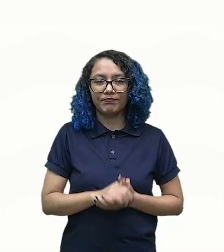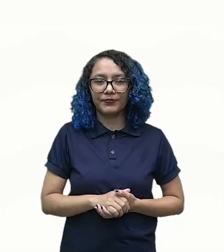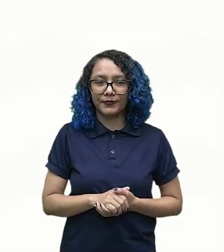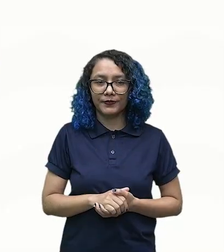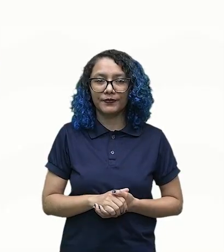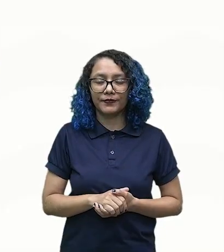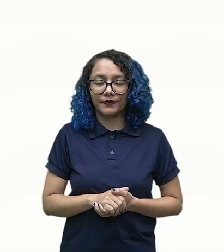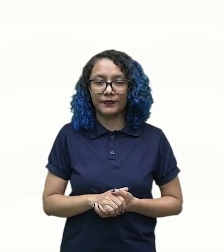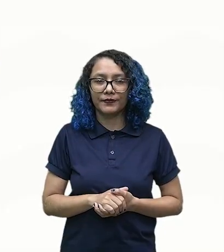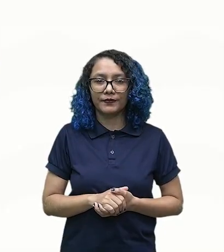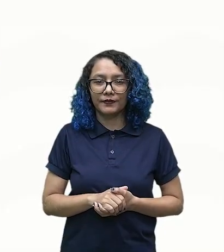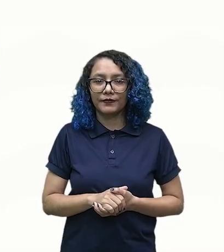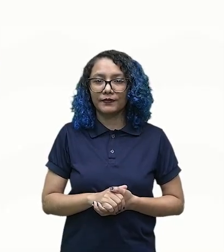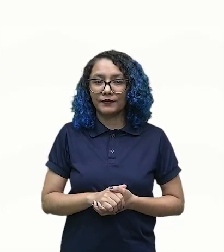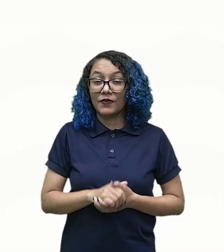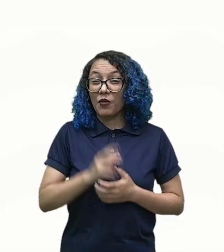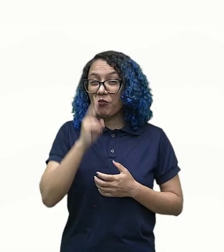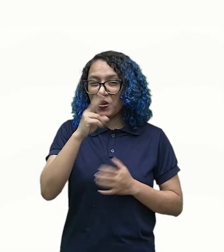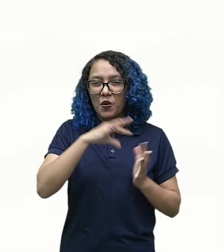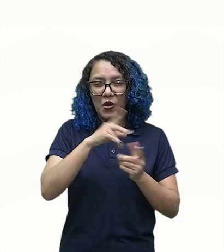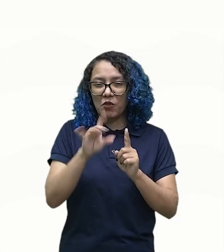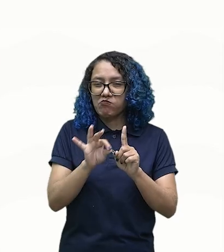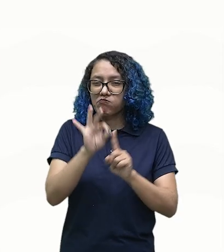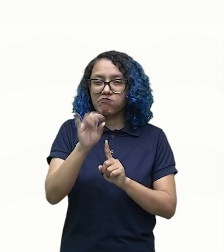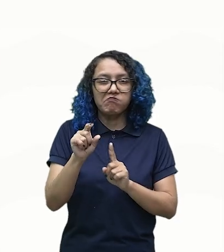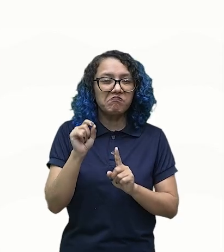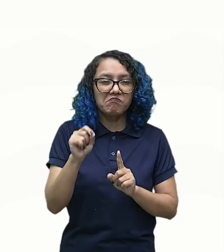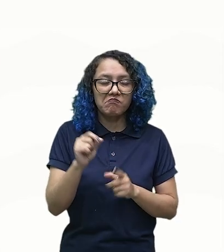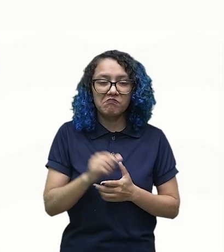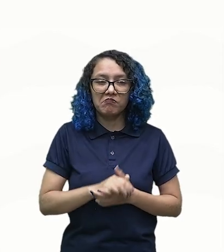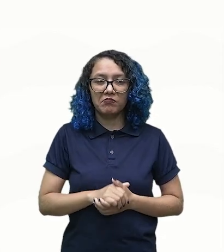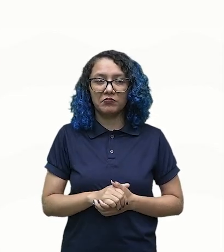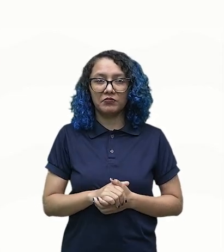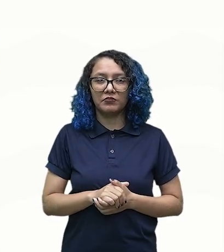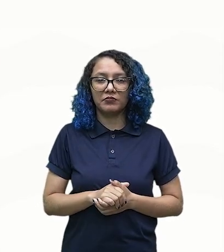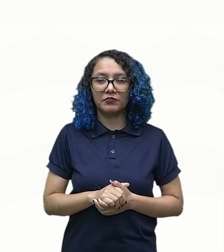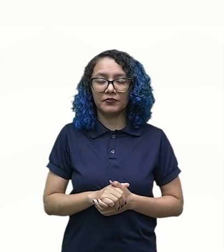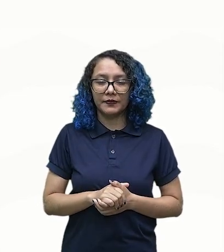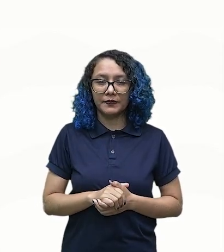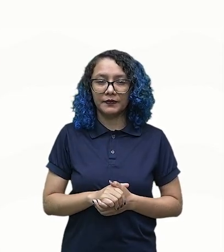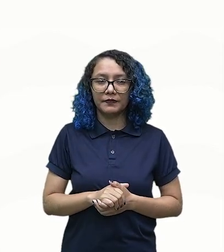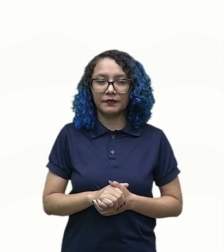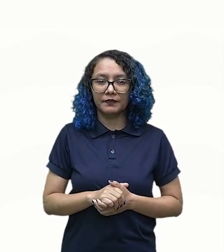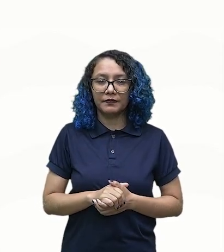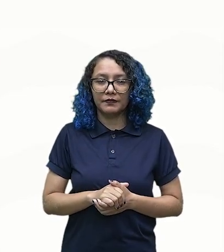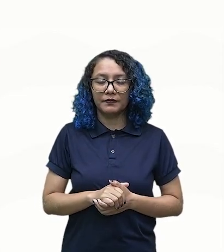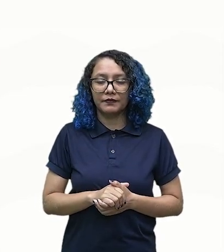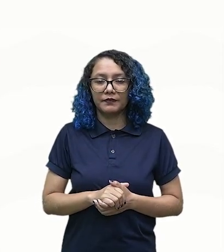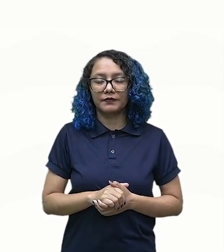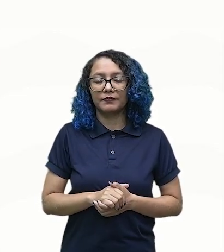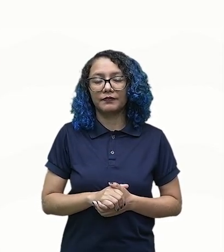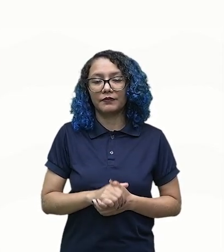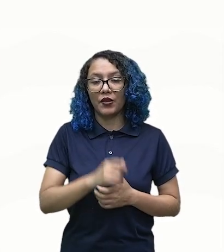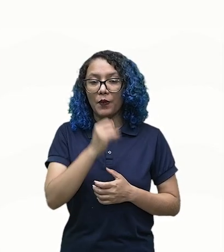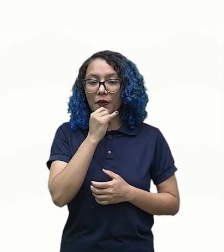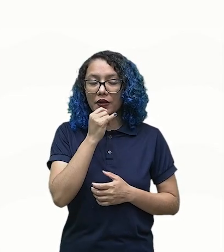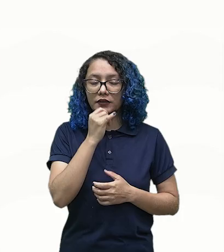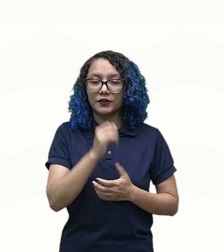efeitos da intensificação do efeito estufa. Então, essas consequências estão relacionadas ao que nós